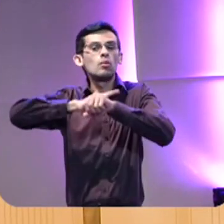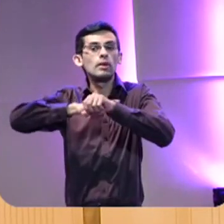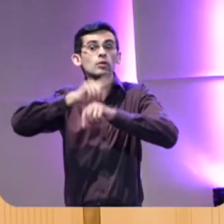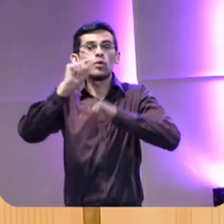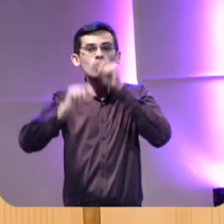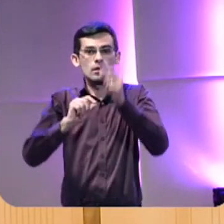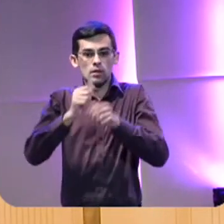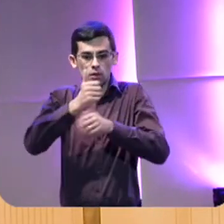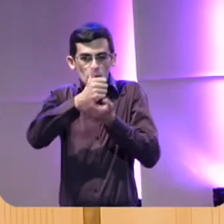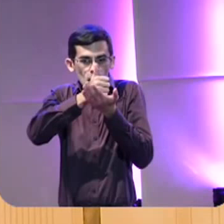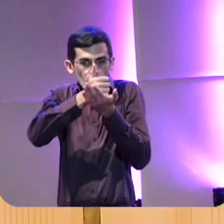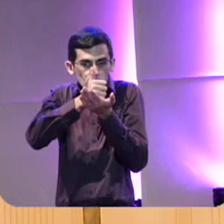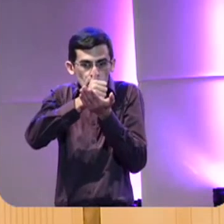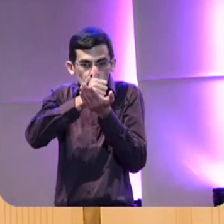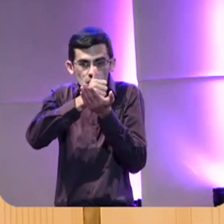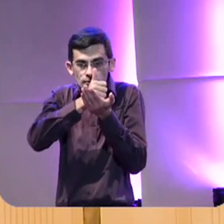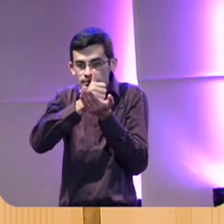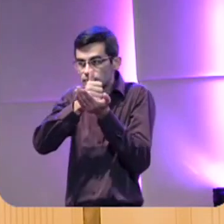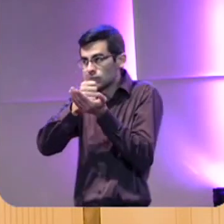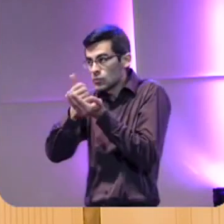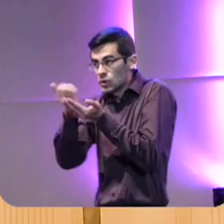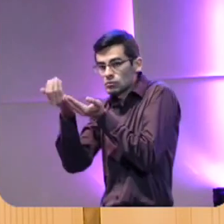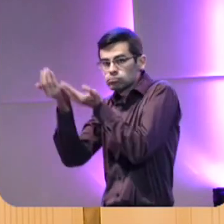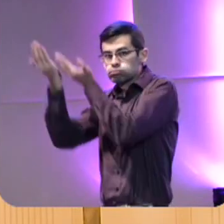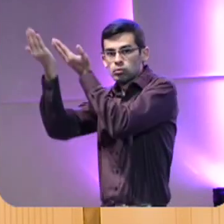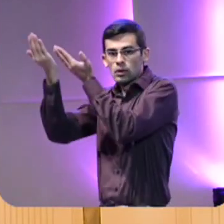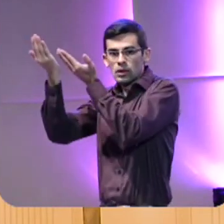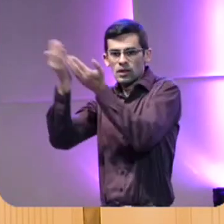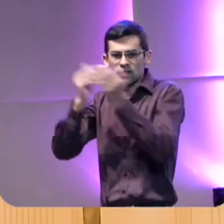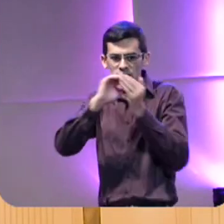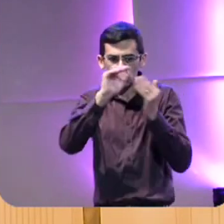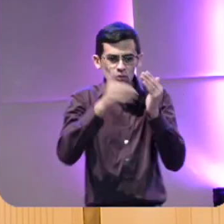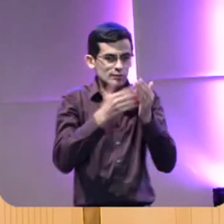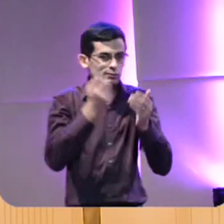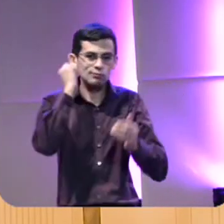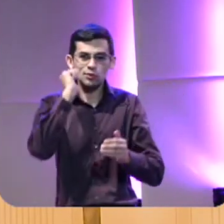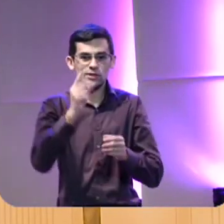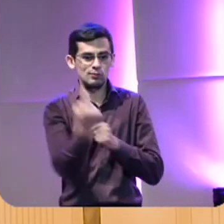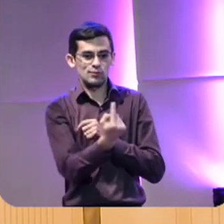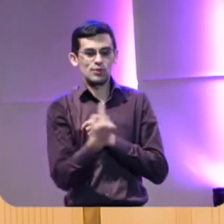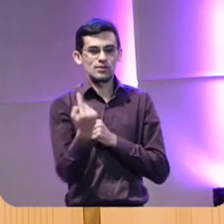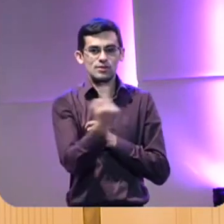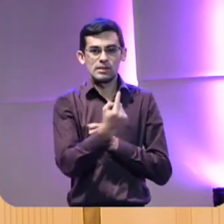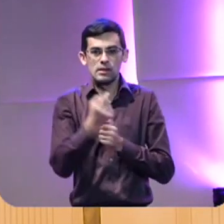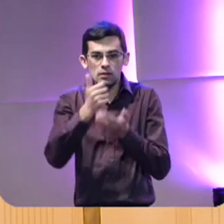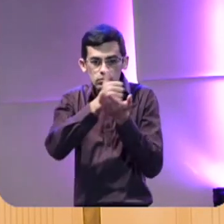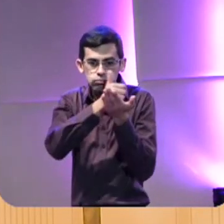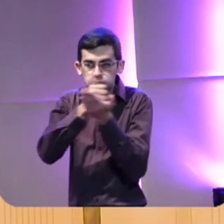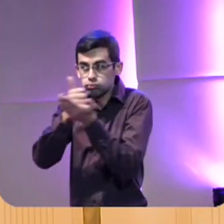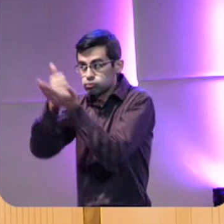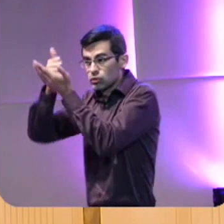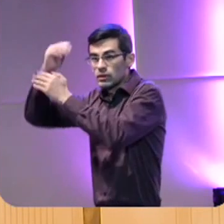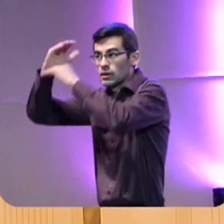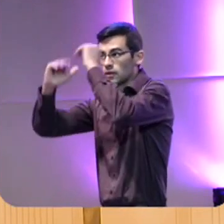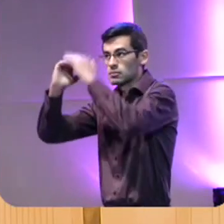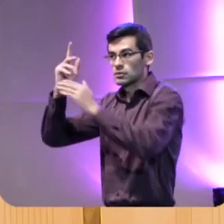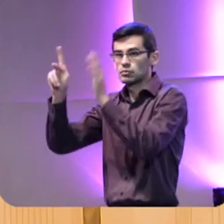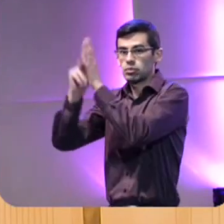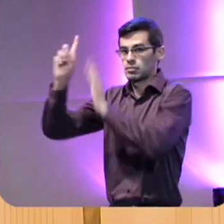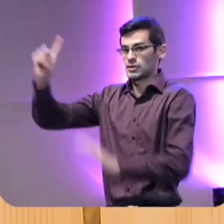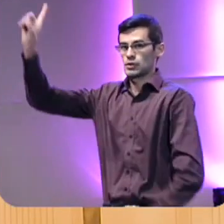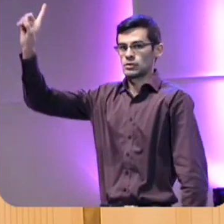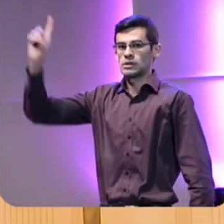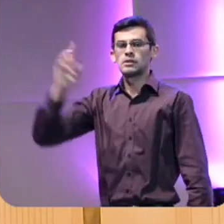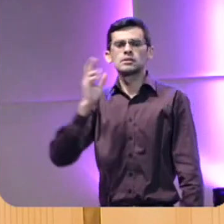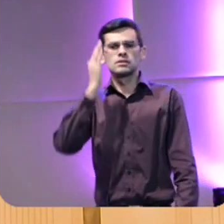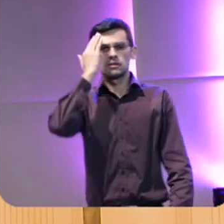o controle daquilo que nós não temos controle nas mãos do Senhor. Sabe, toda vez